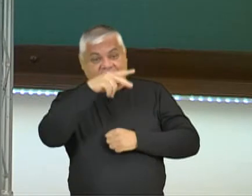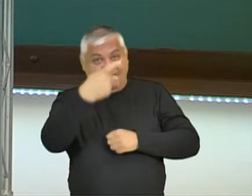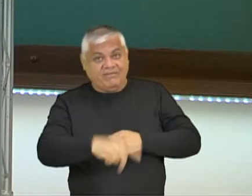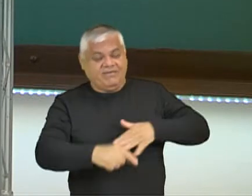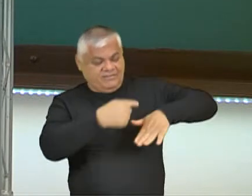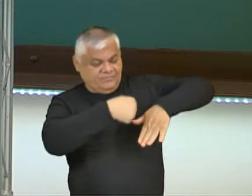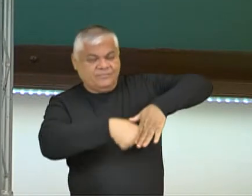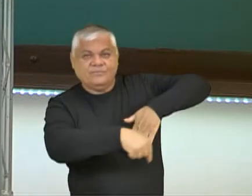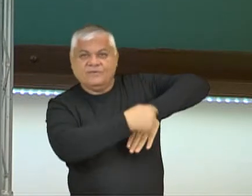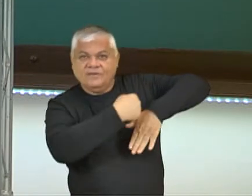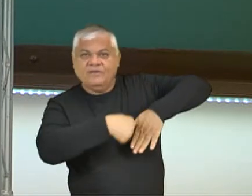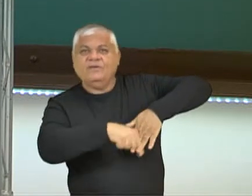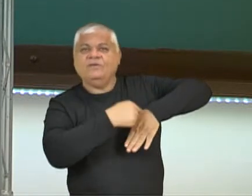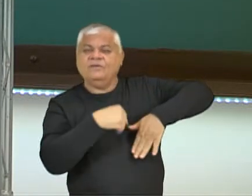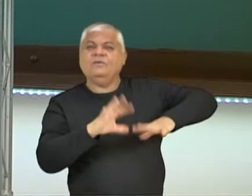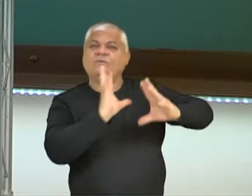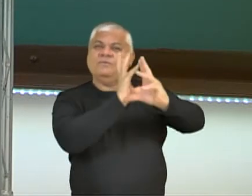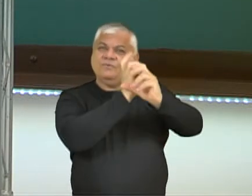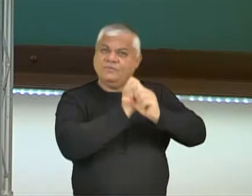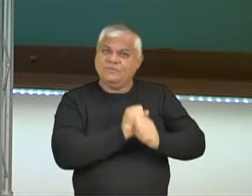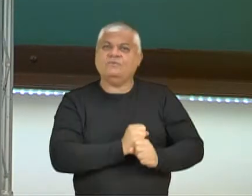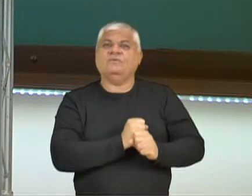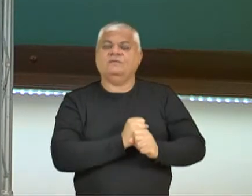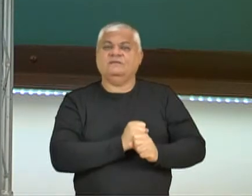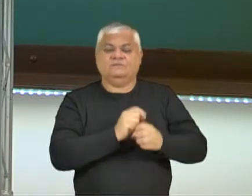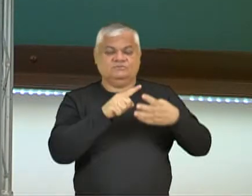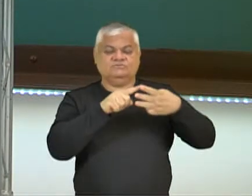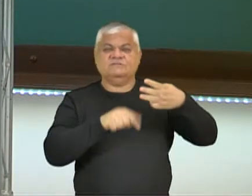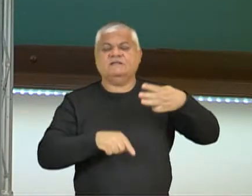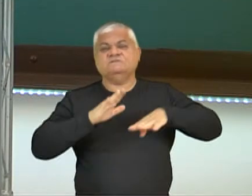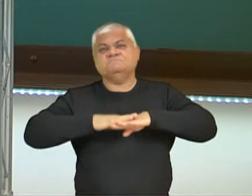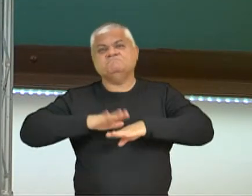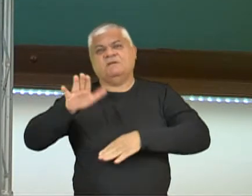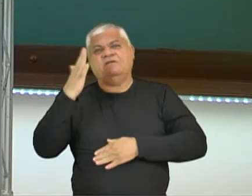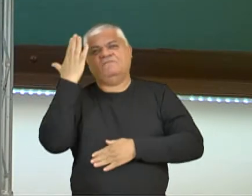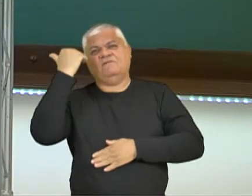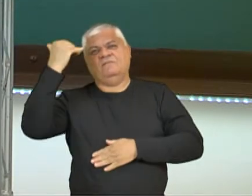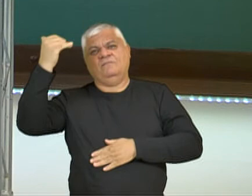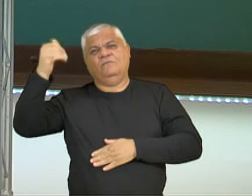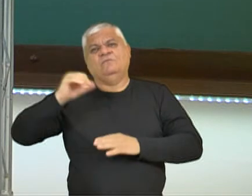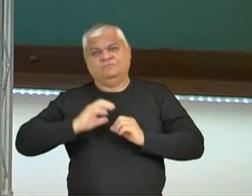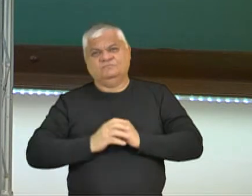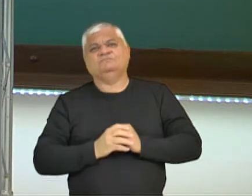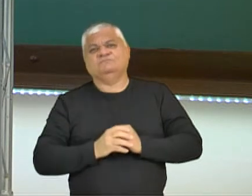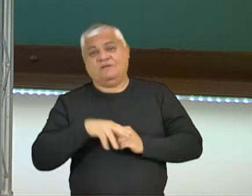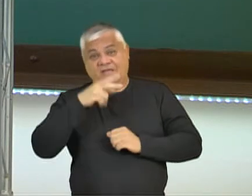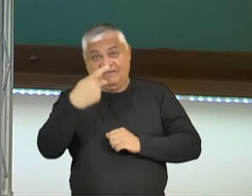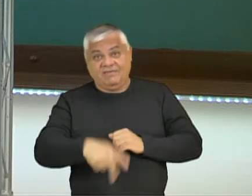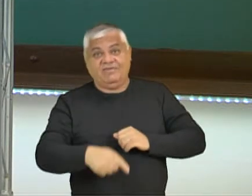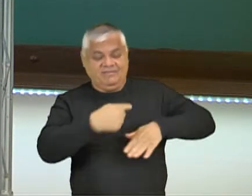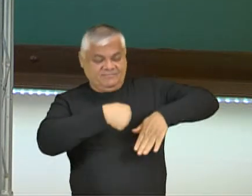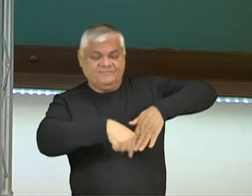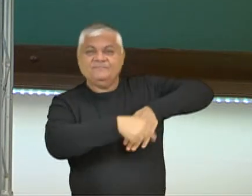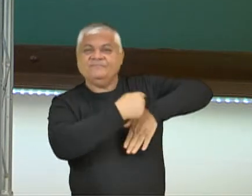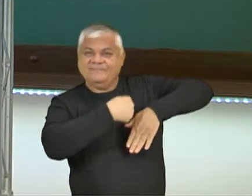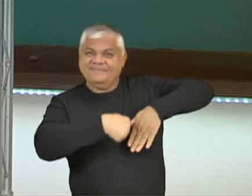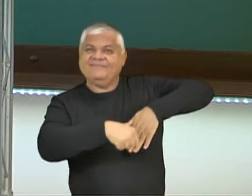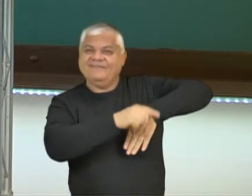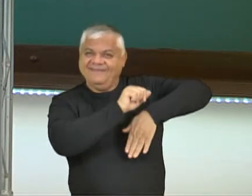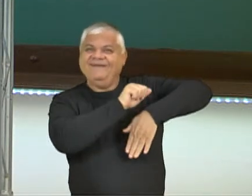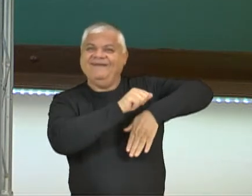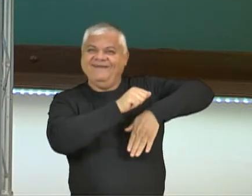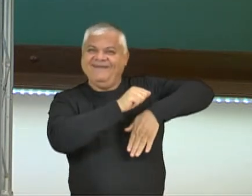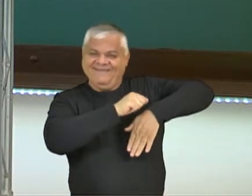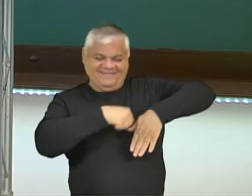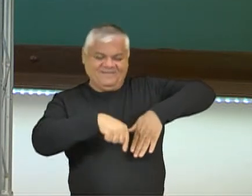aparece e ele é contado nessa como os 3 mais populares que aparecem aqui na